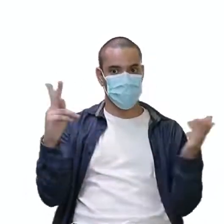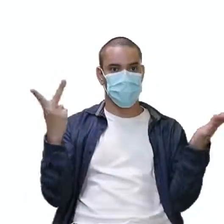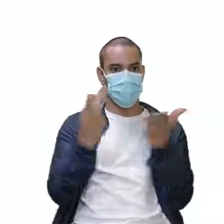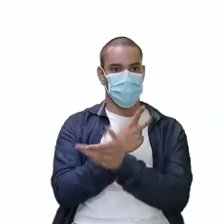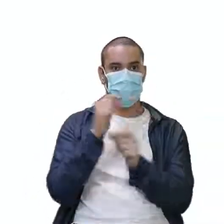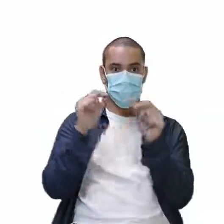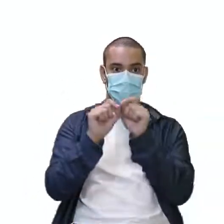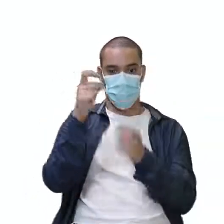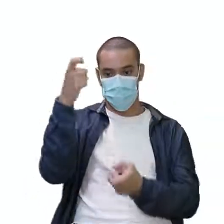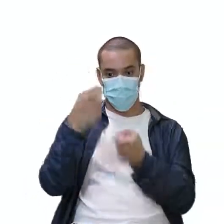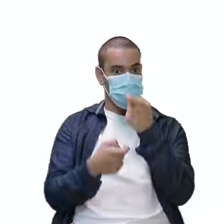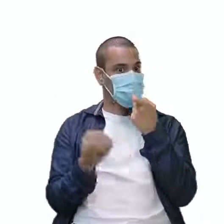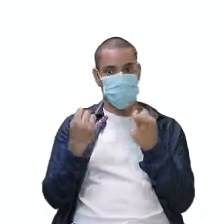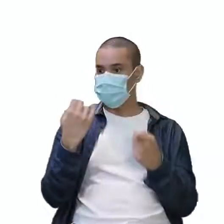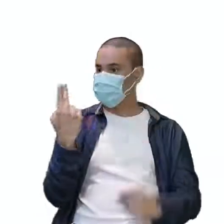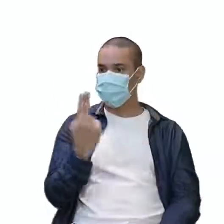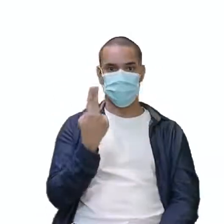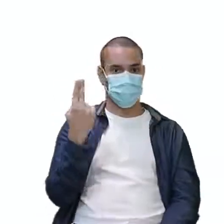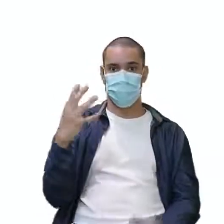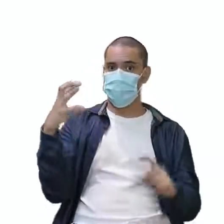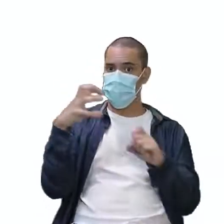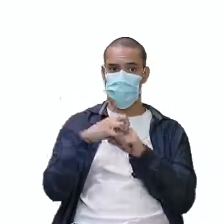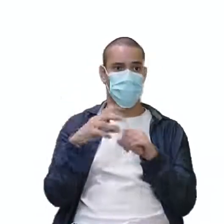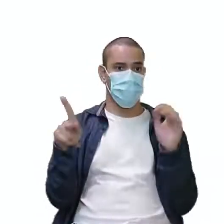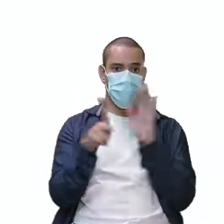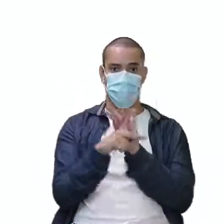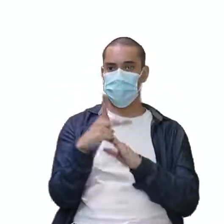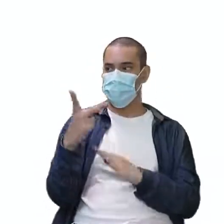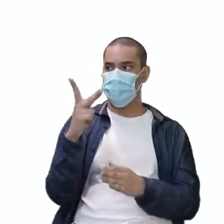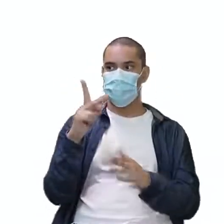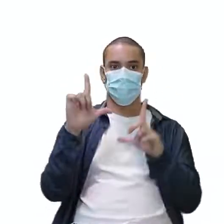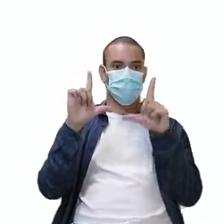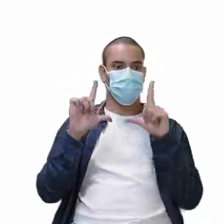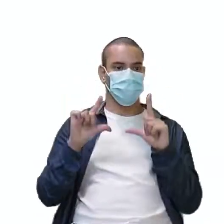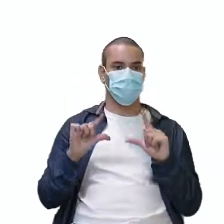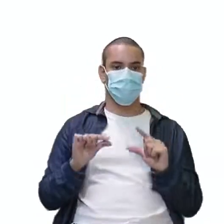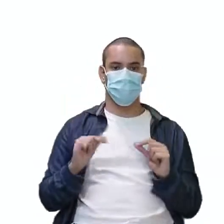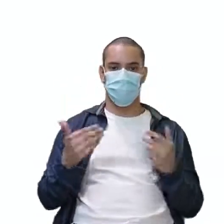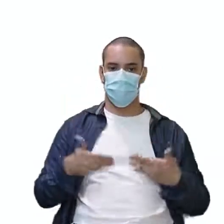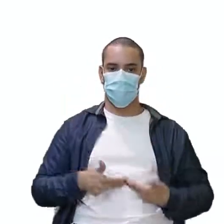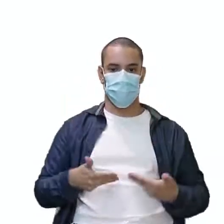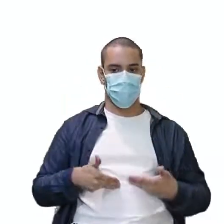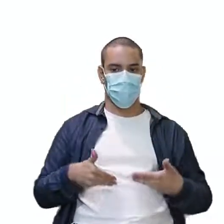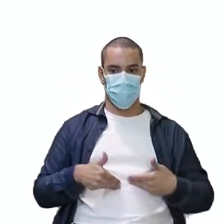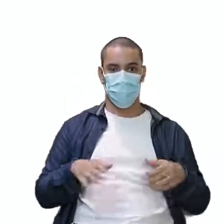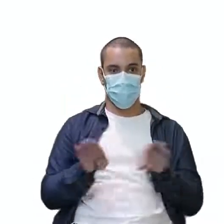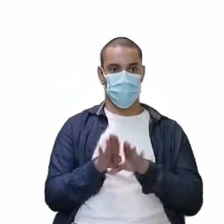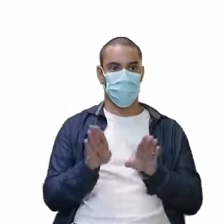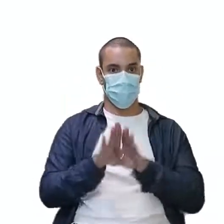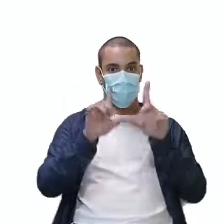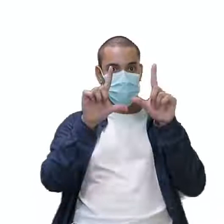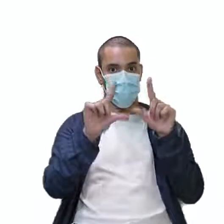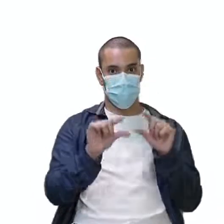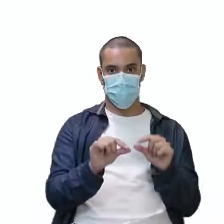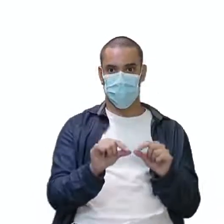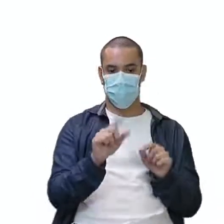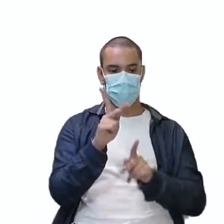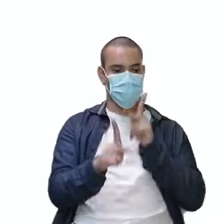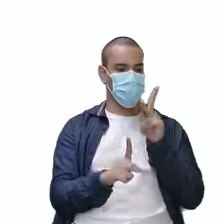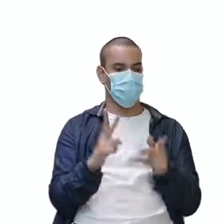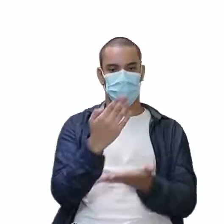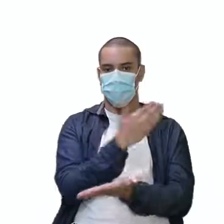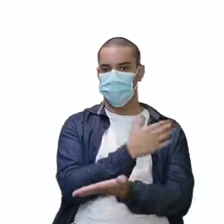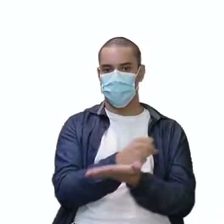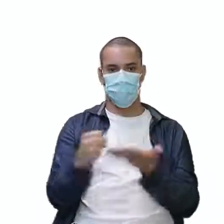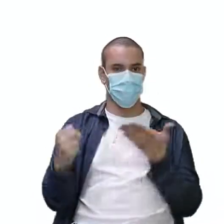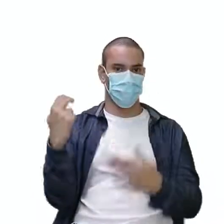de reprodução, porque se não for, ela só mesmo estava querendo diminuir a população, já era o bichinho, morreu